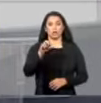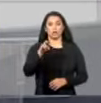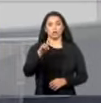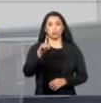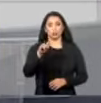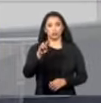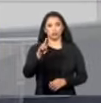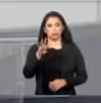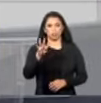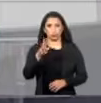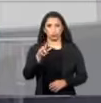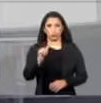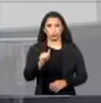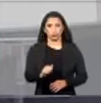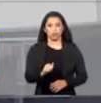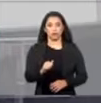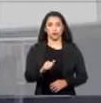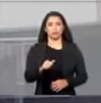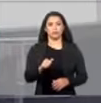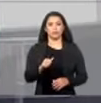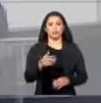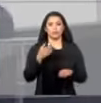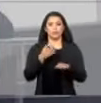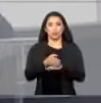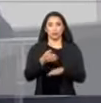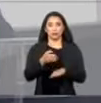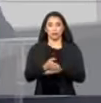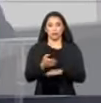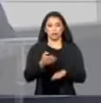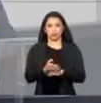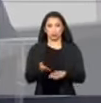garantir o acesso às formas de,